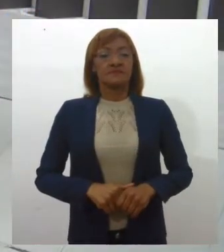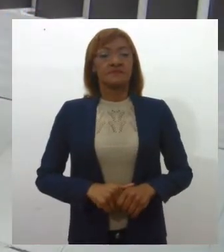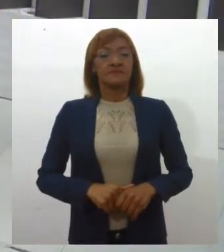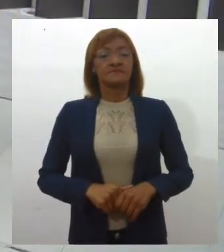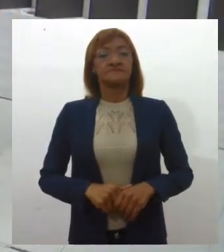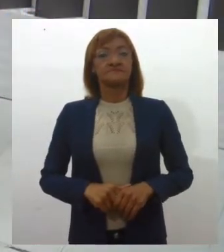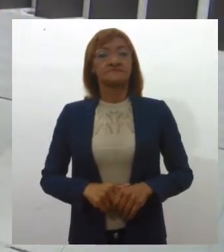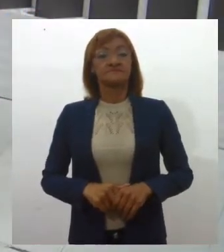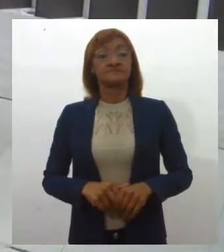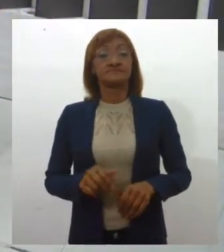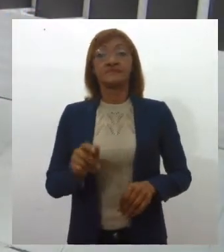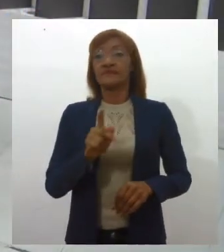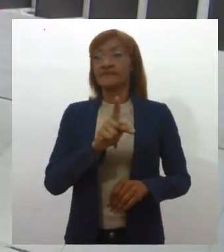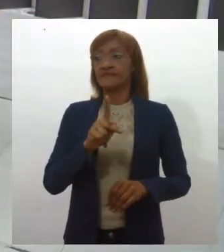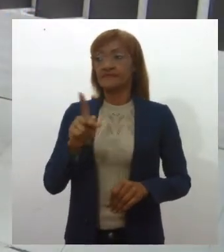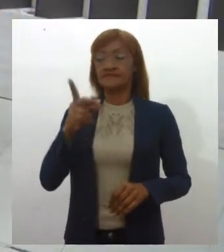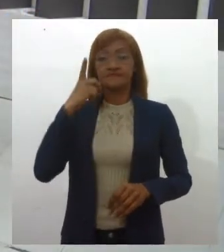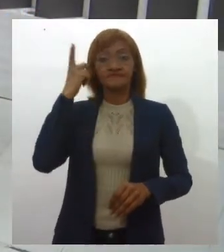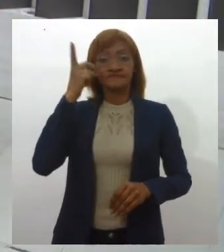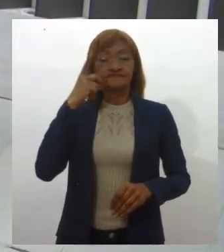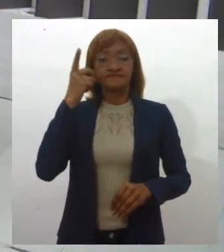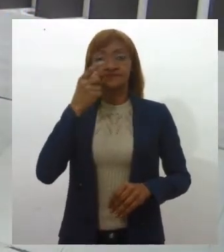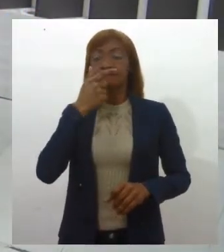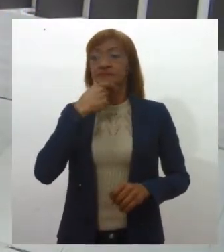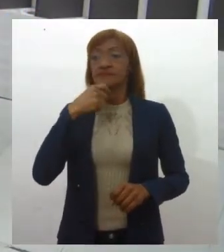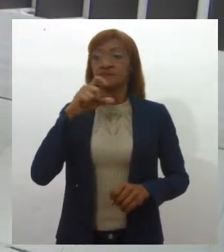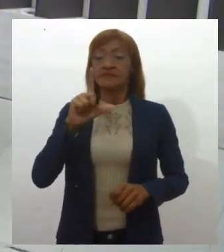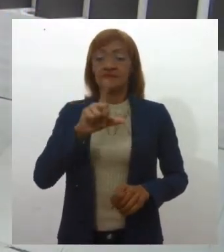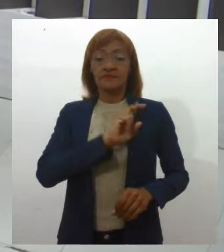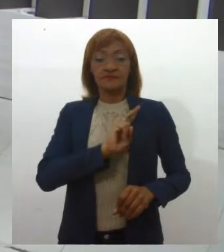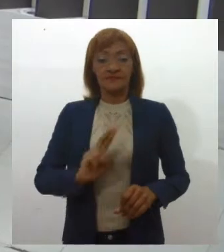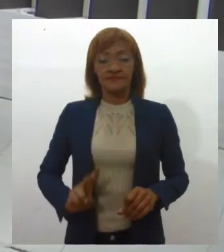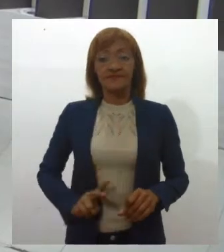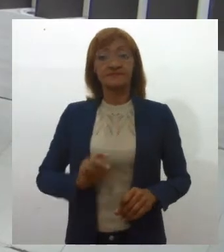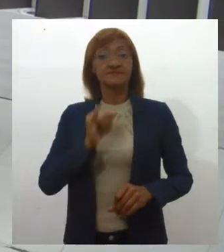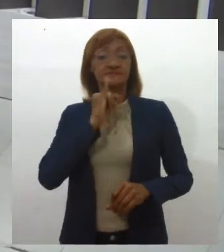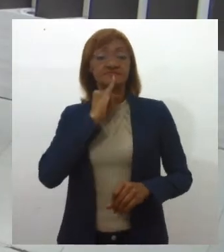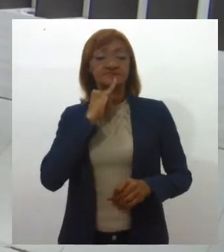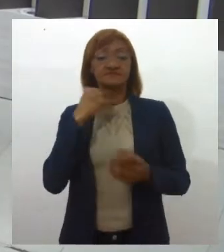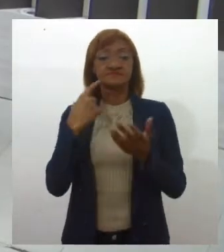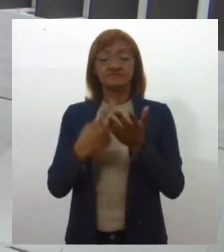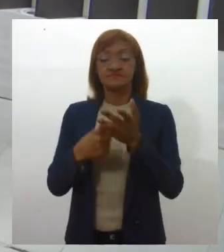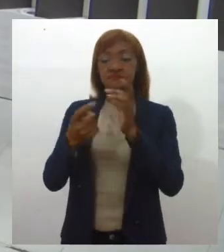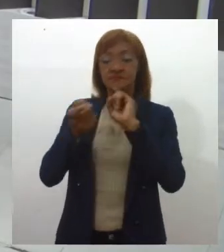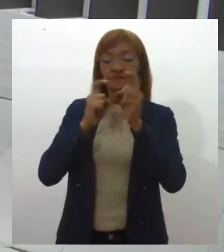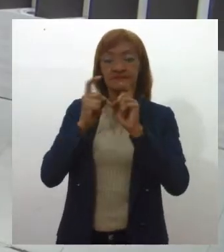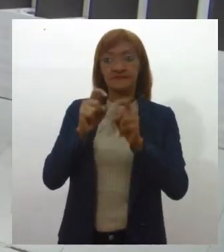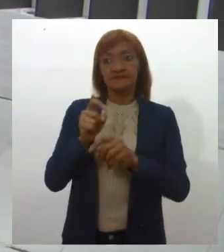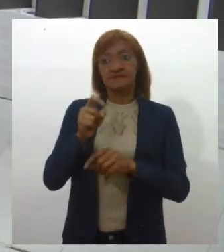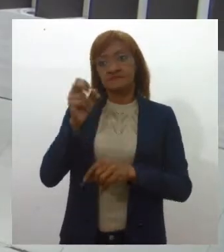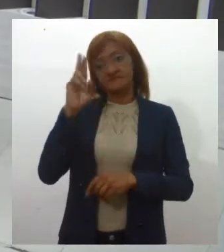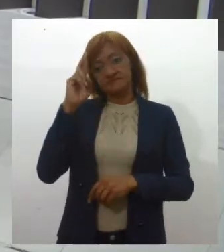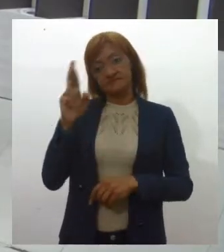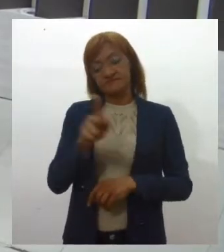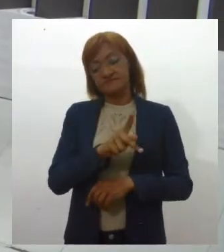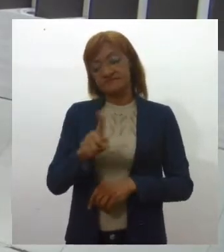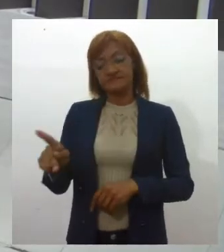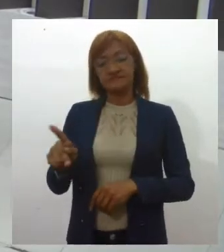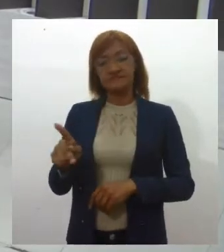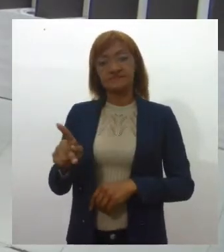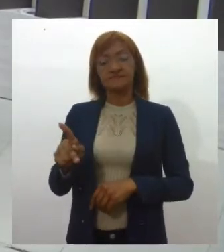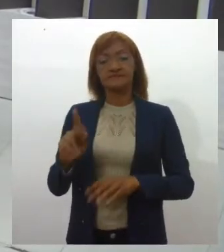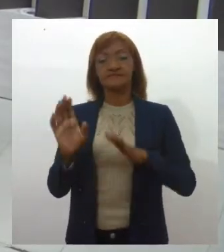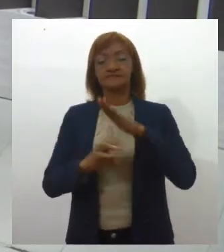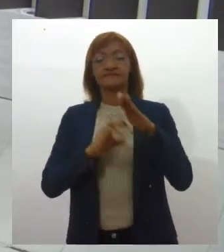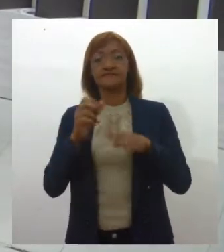E o presidente da Alesi, o deputado Luciano Bispo, e vereadores de Itabaiana se reuniram com o diretor-presidente da ADESO. Eles trataram sobre